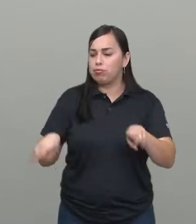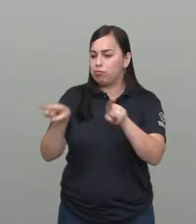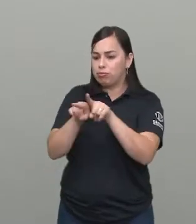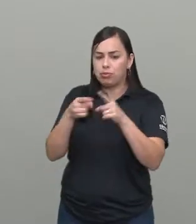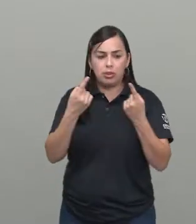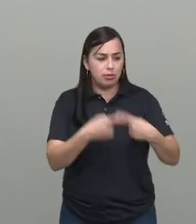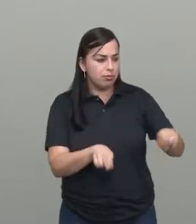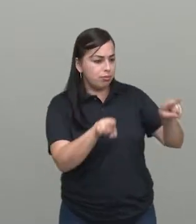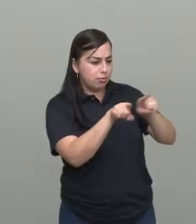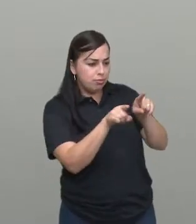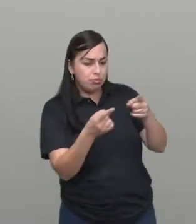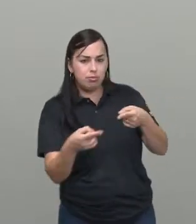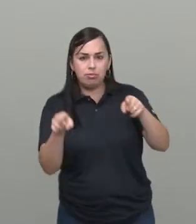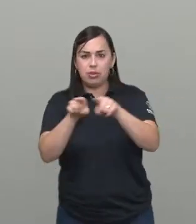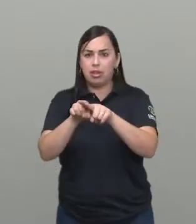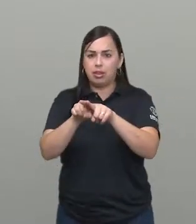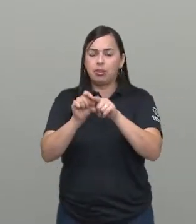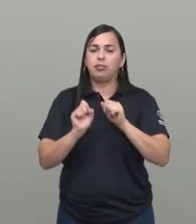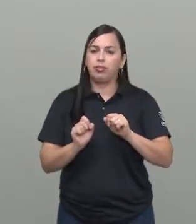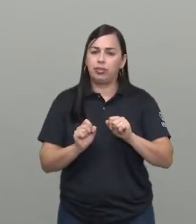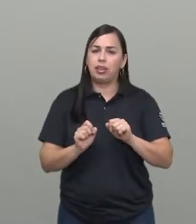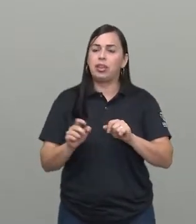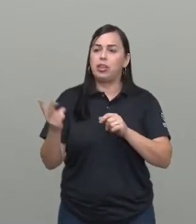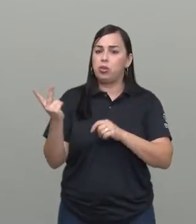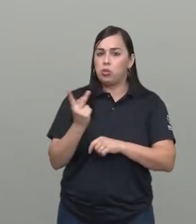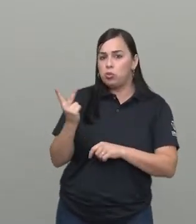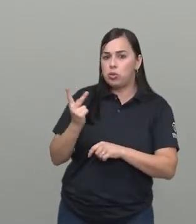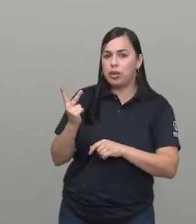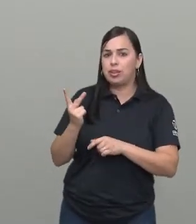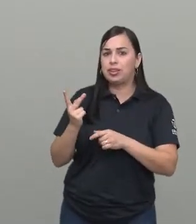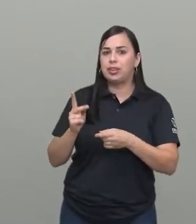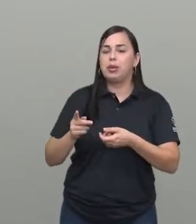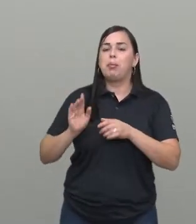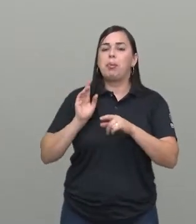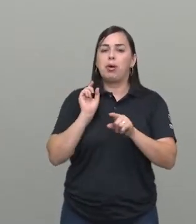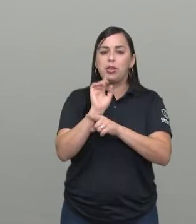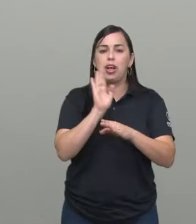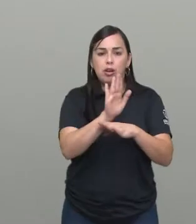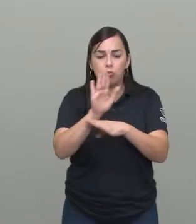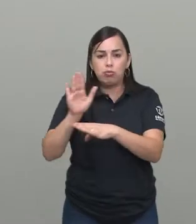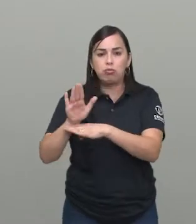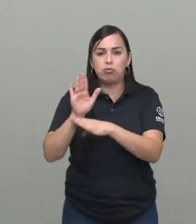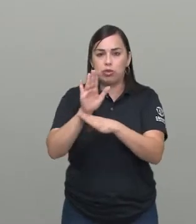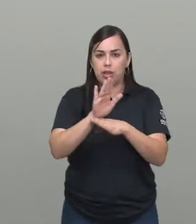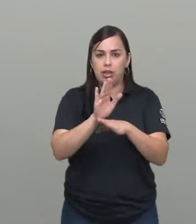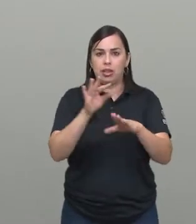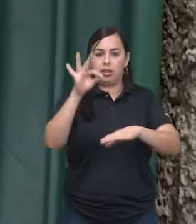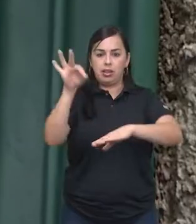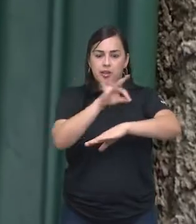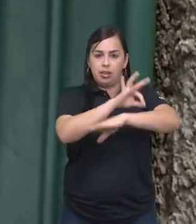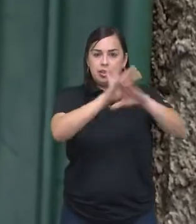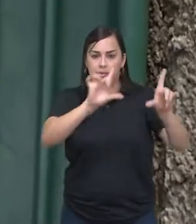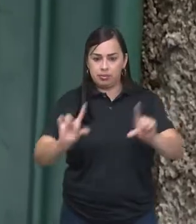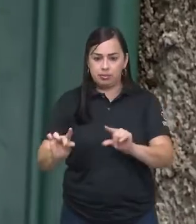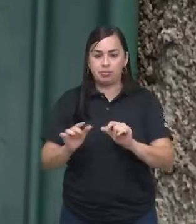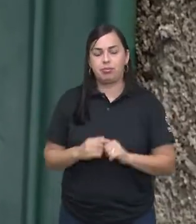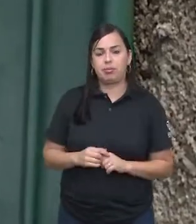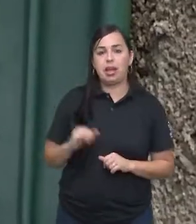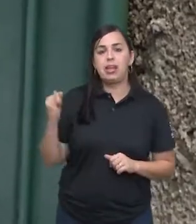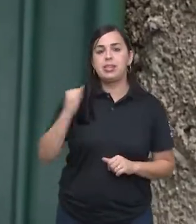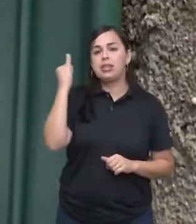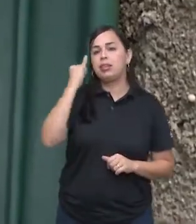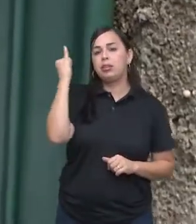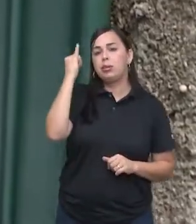parceria com o Poder Executivo para que ambos possam combater e trabalhar essa questão. E como é